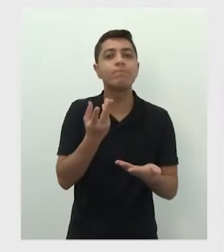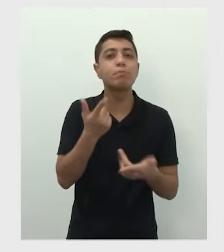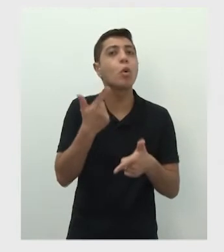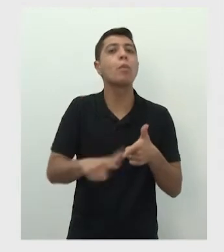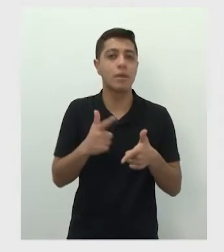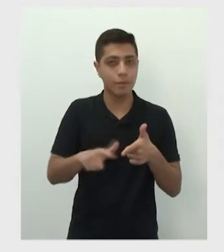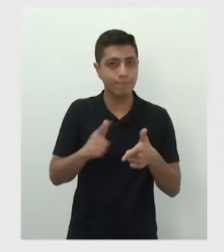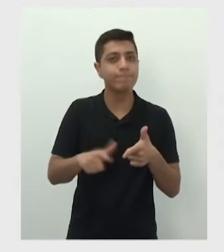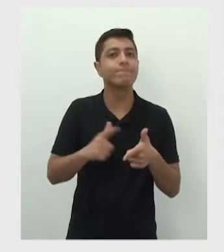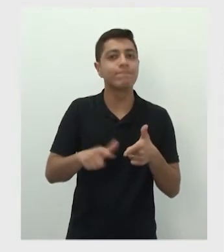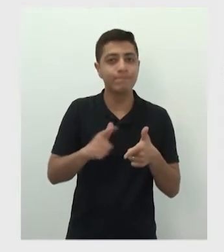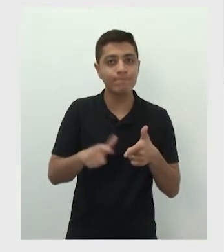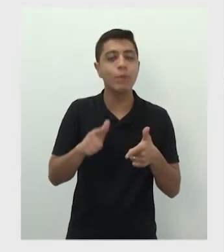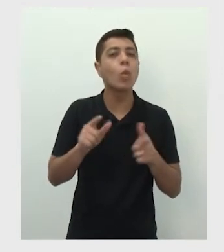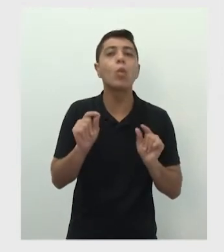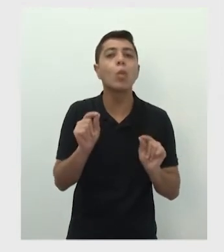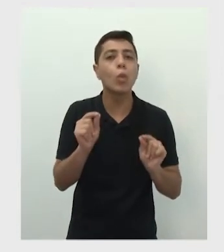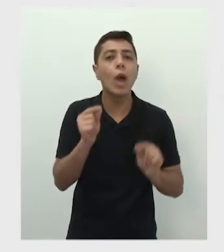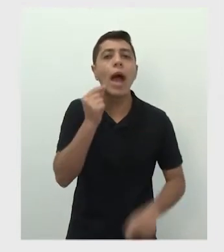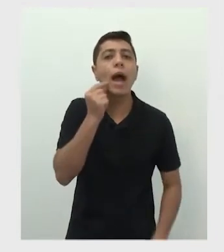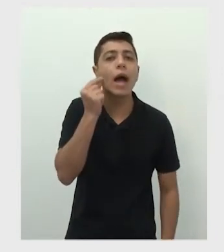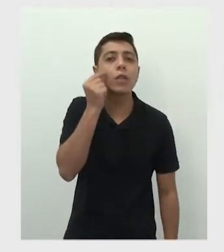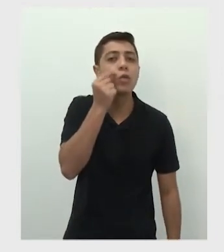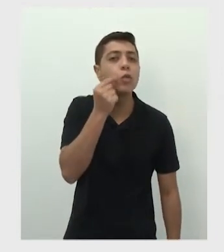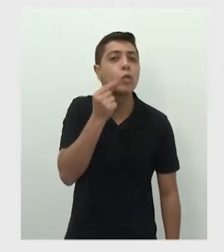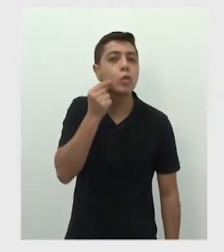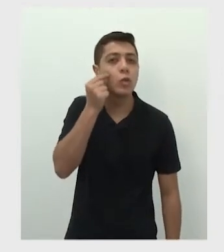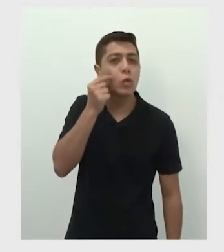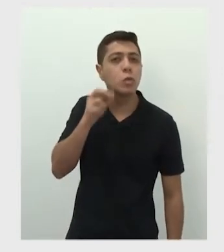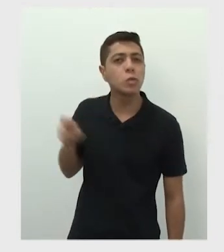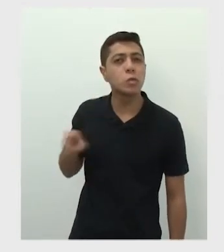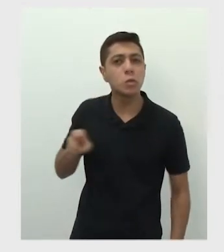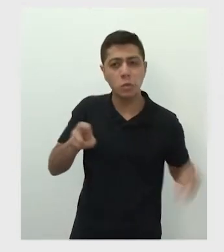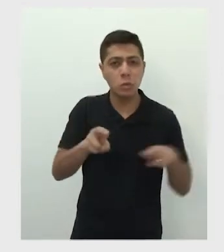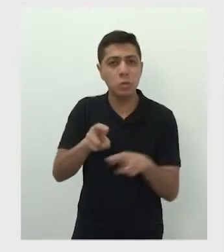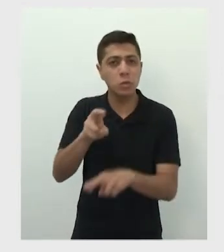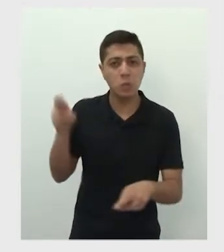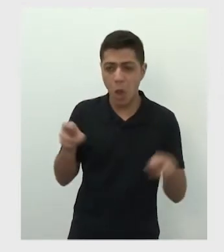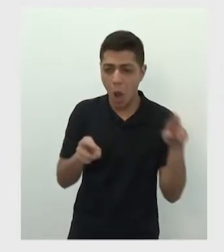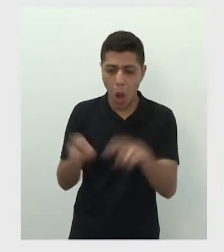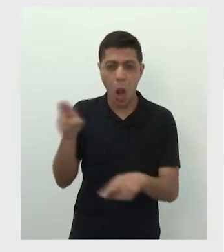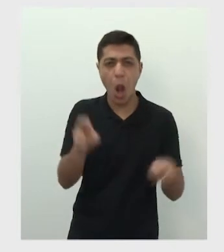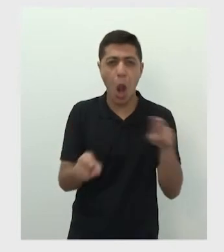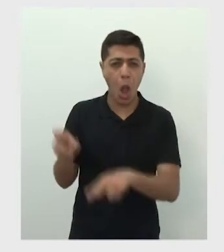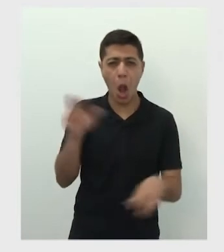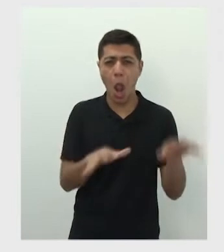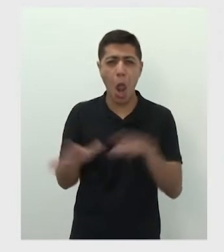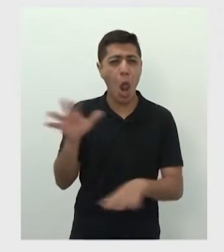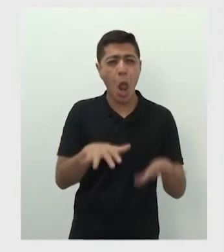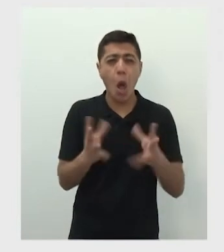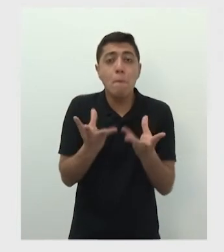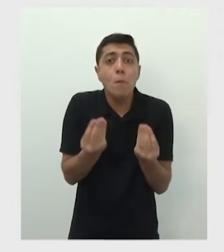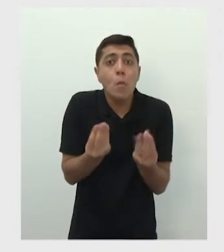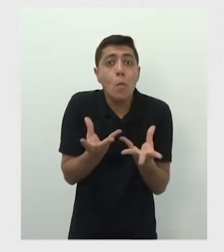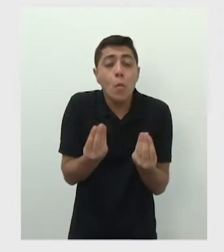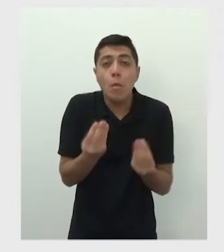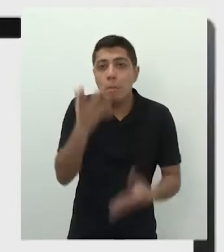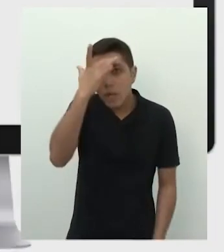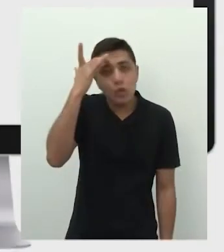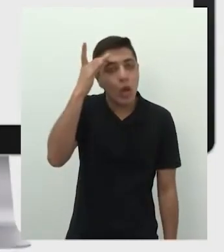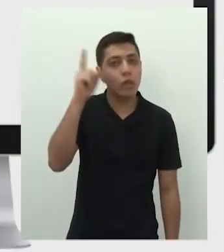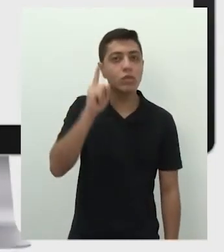ser infestada por ratos. Um monte de rato começa a aparecer, ninguém sabe da onde, até